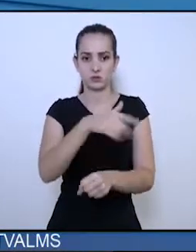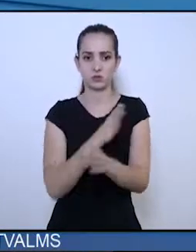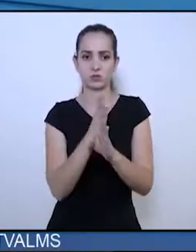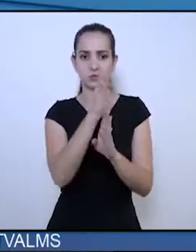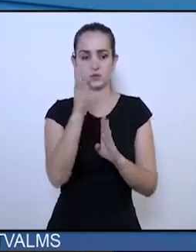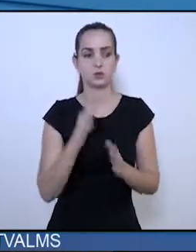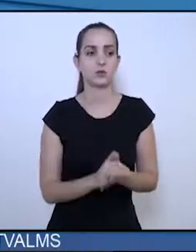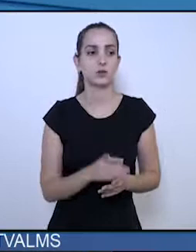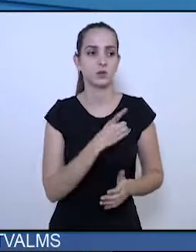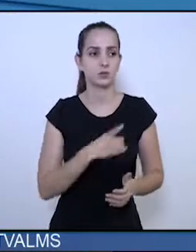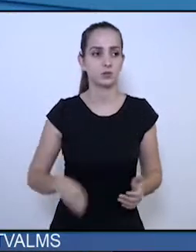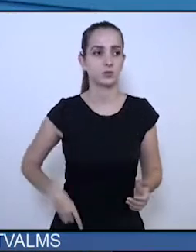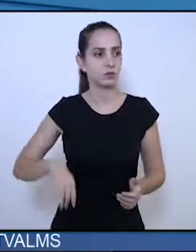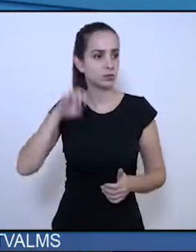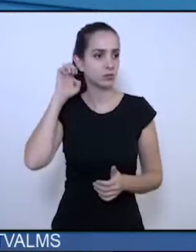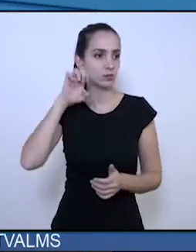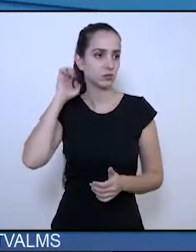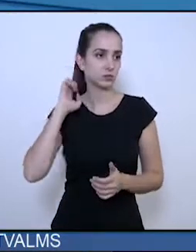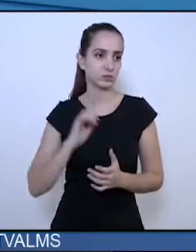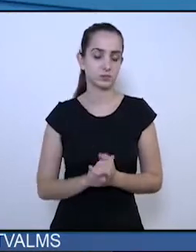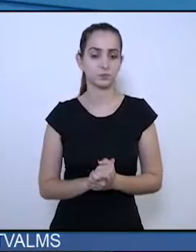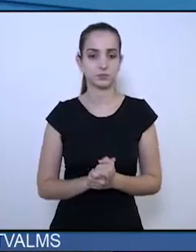Rocha, esse